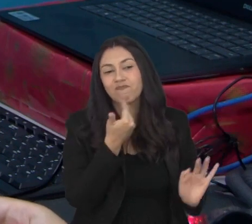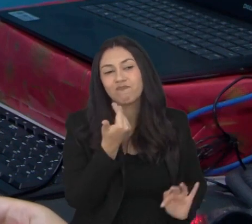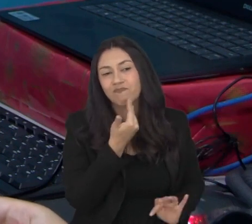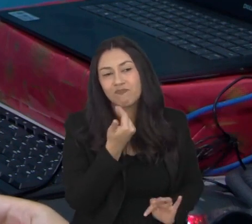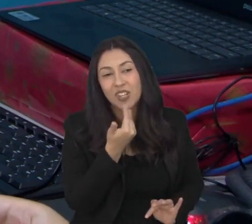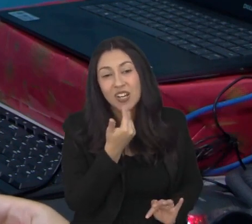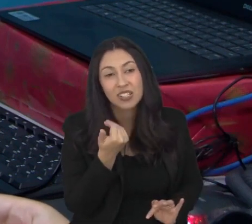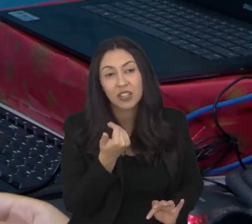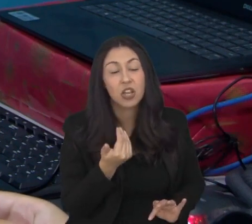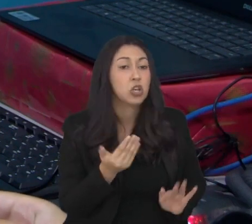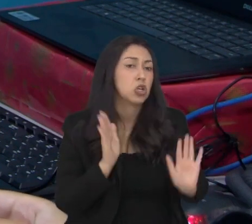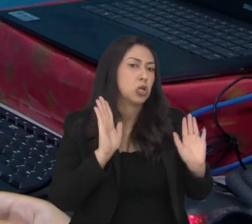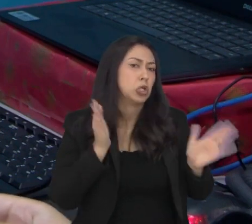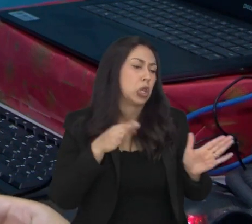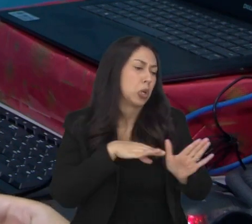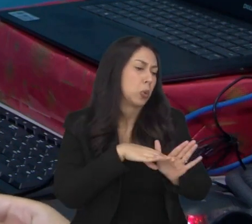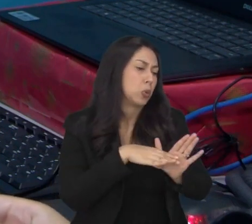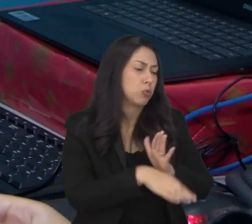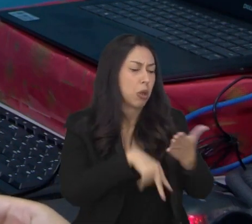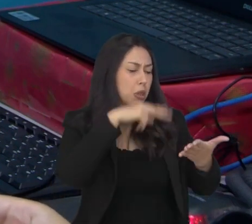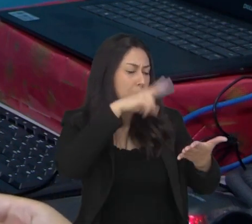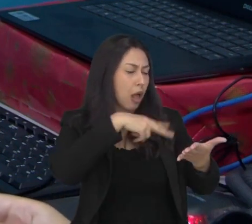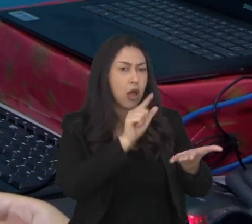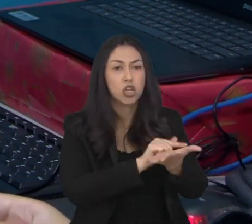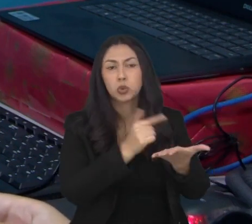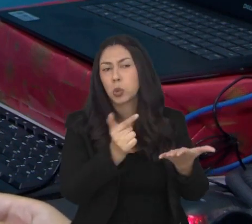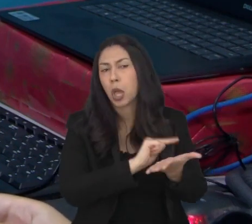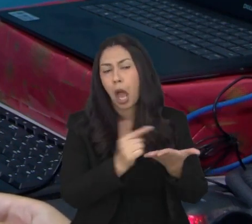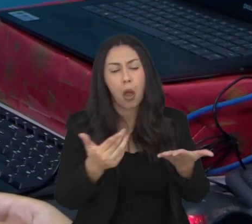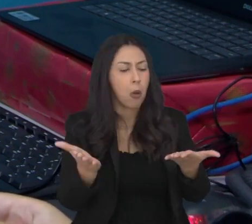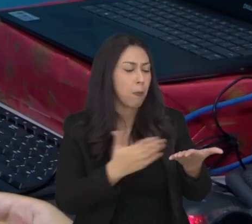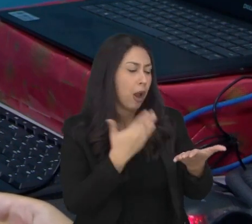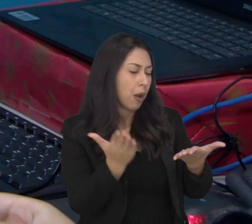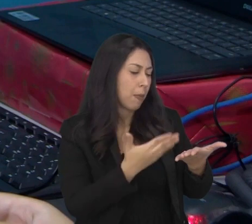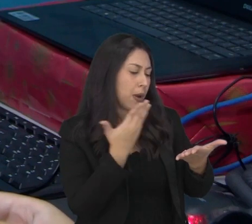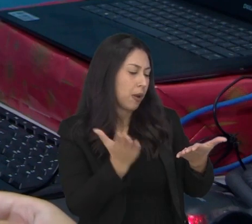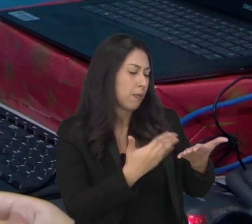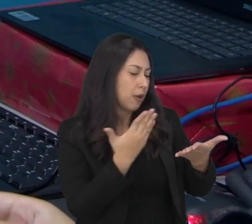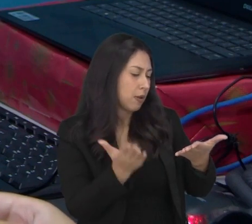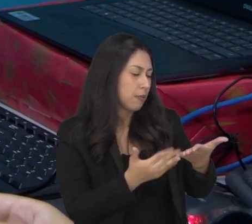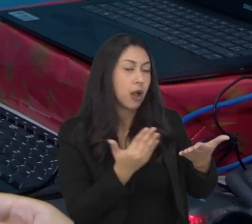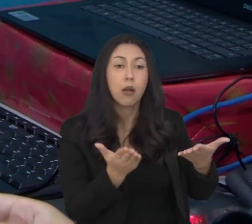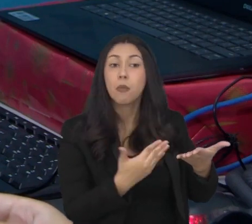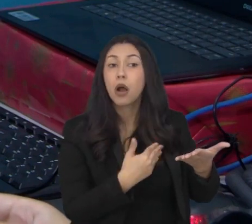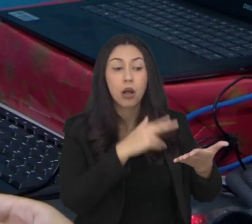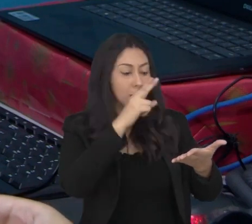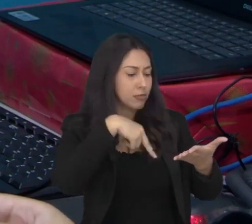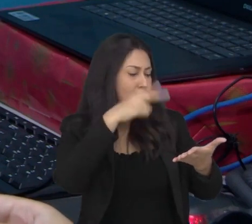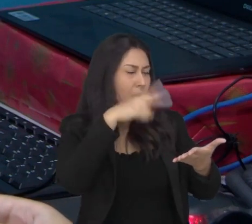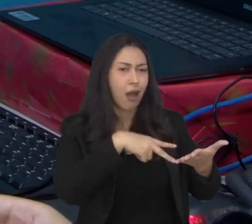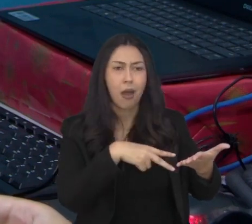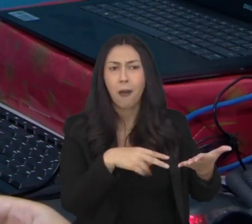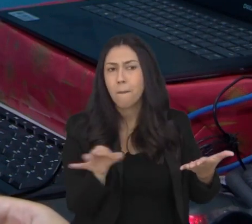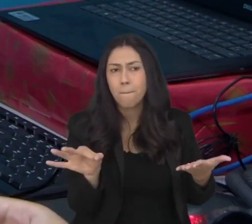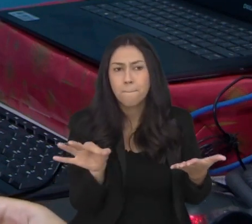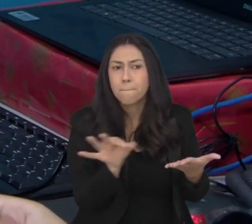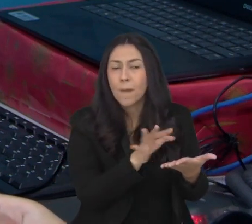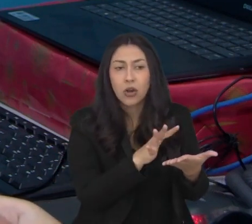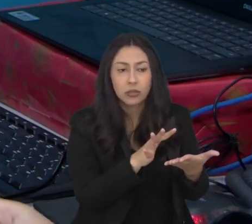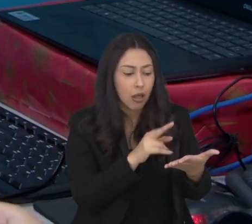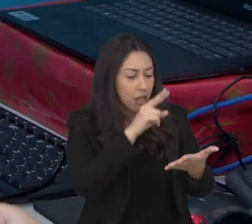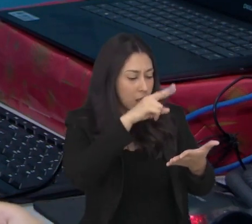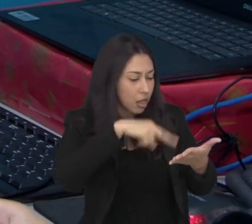mais facilitada, né? Para quem está acostumado a ler, né? Jornal, revistas e principalmente livro, né? O livro não tem